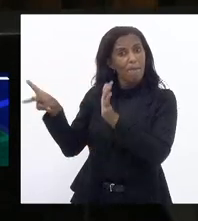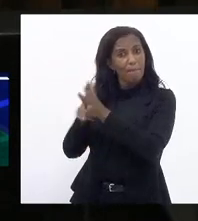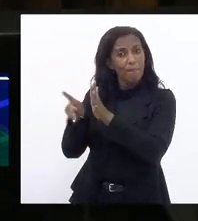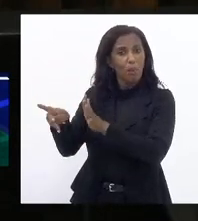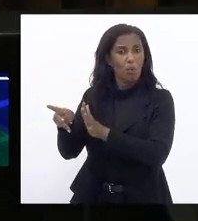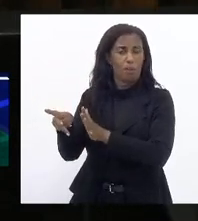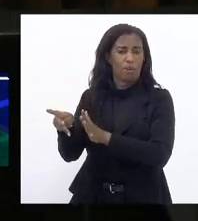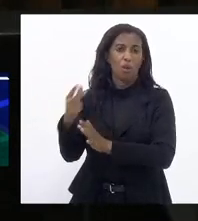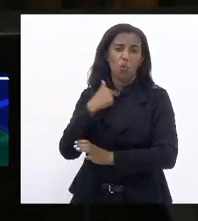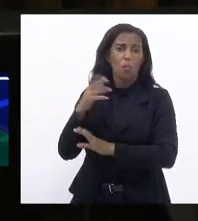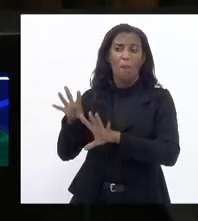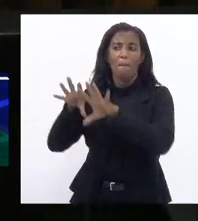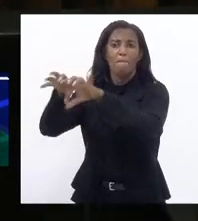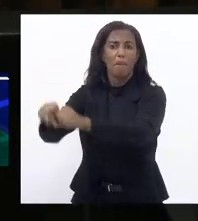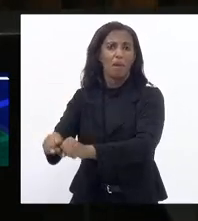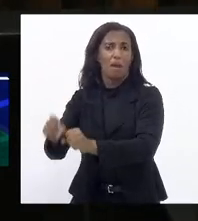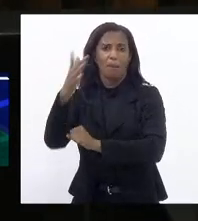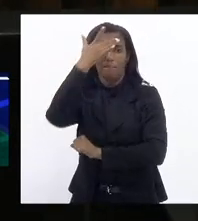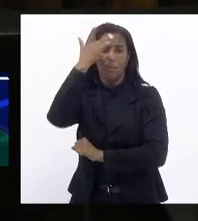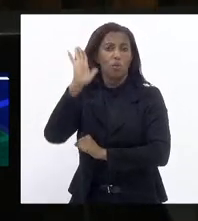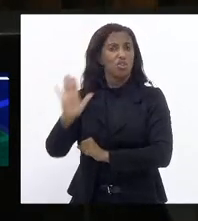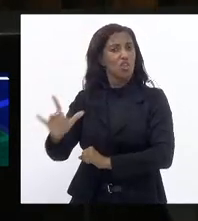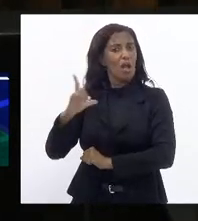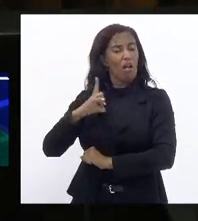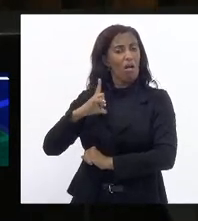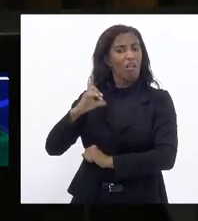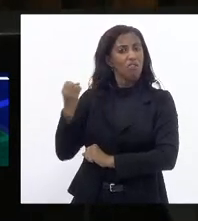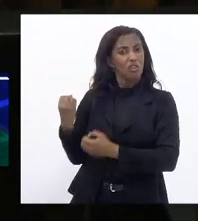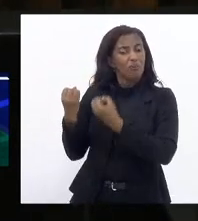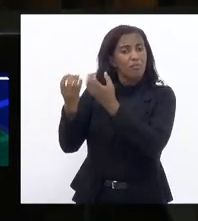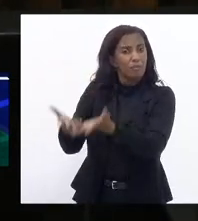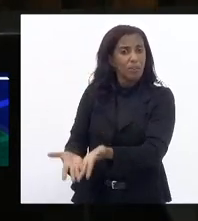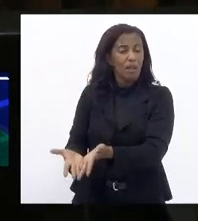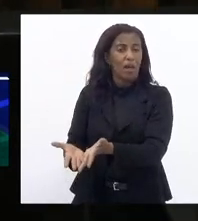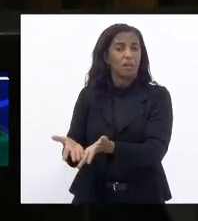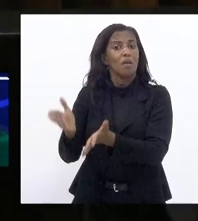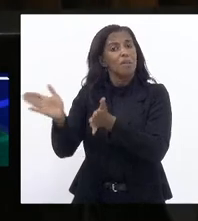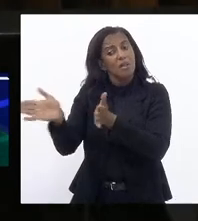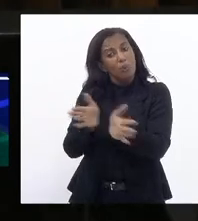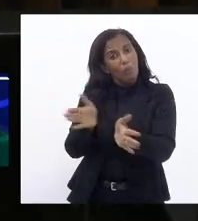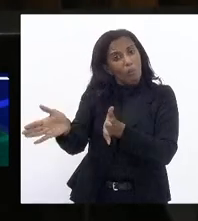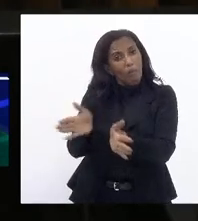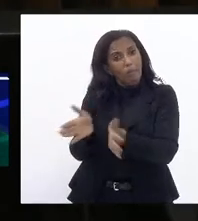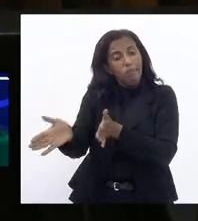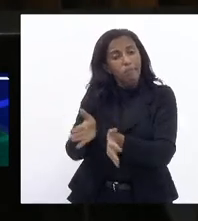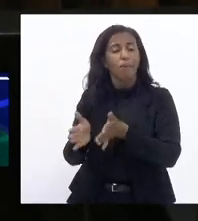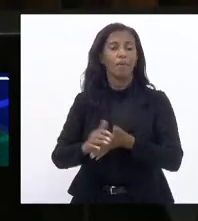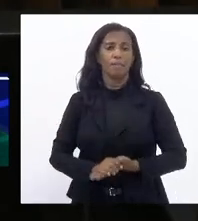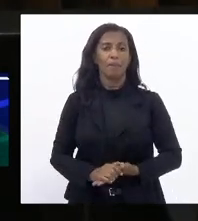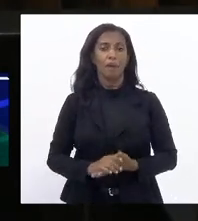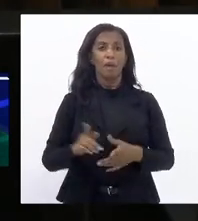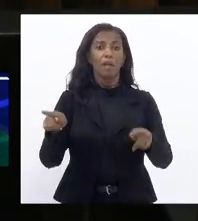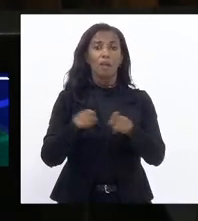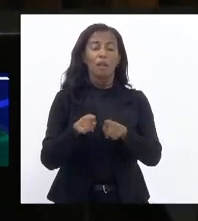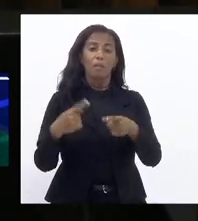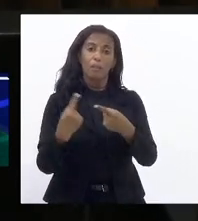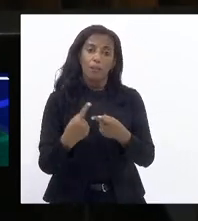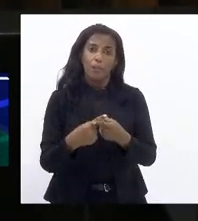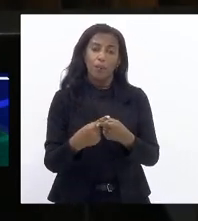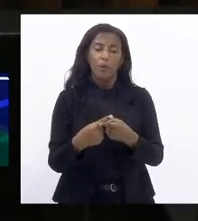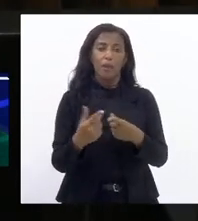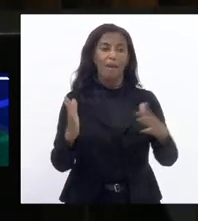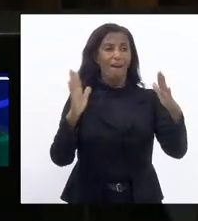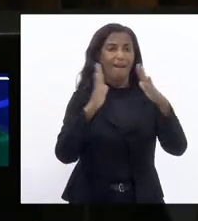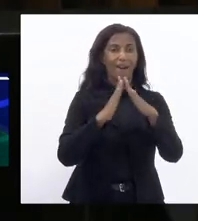não é tomar as casas de quem já está contemplado, mas tem que ter uma alternativa. Enfim. Até porque as casas não estão